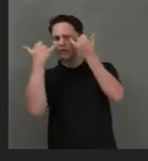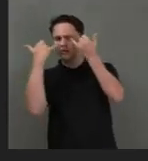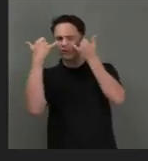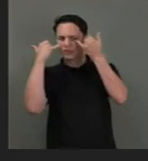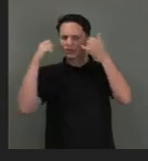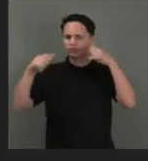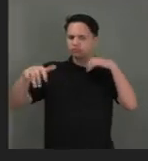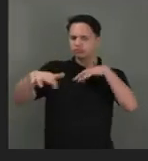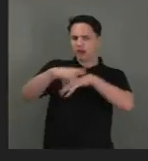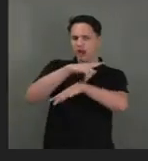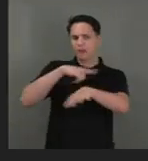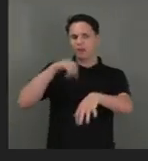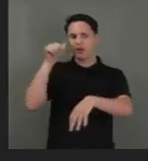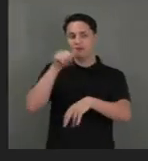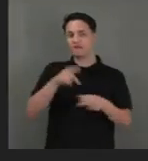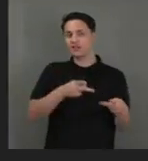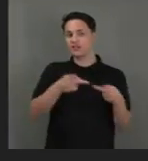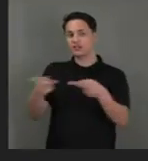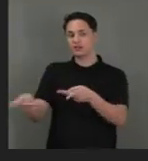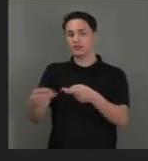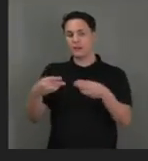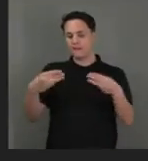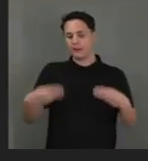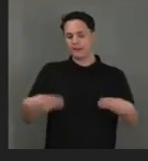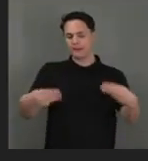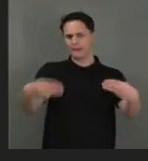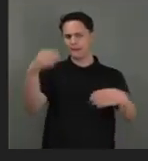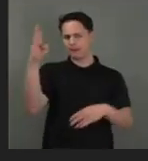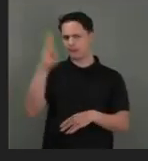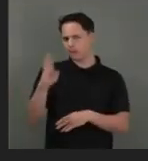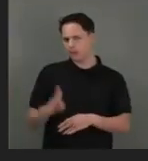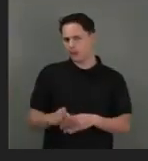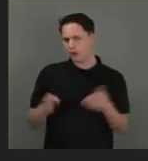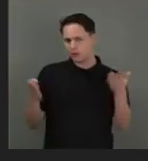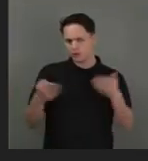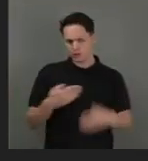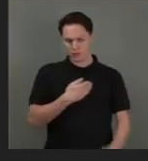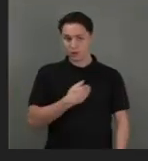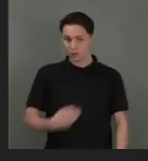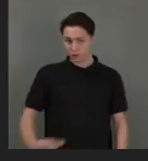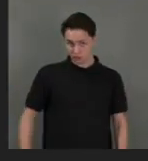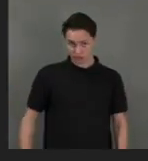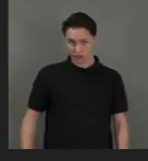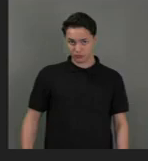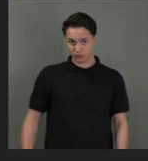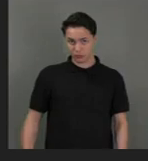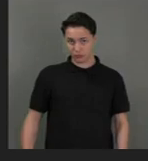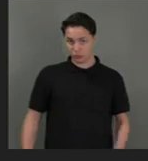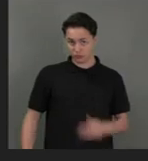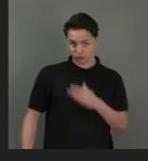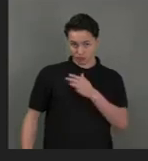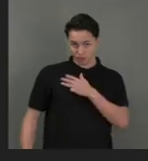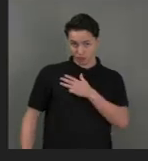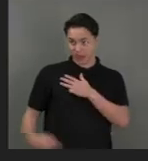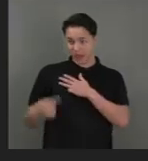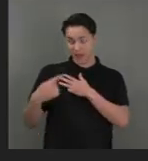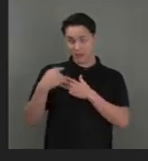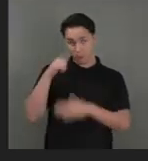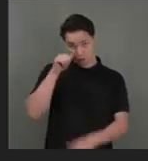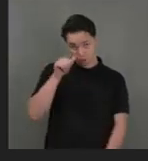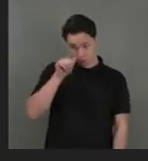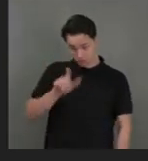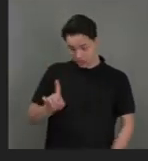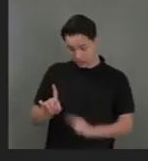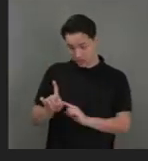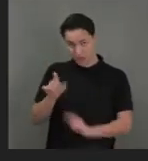dos ministérios do Brasil. Já neste governo Lula, ela teve 2 vezes no Ministério